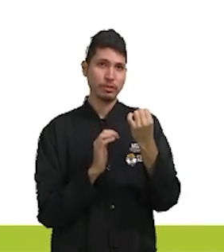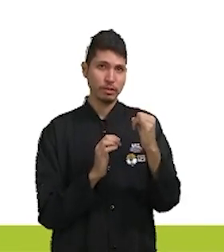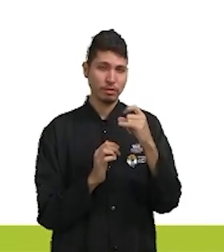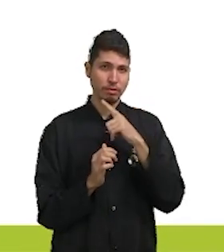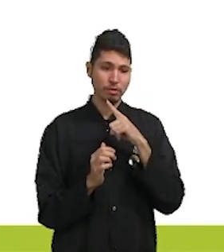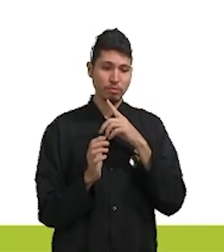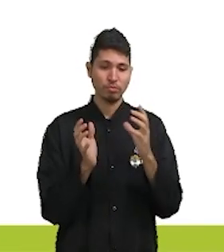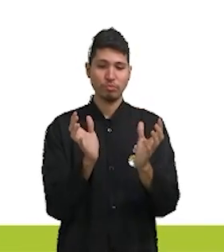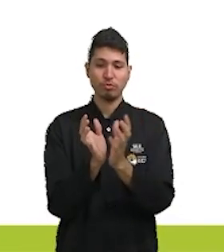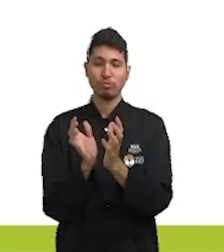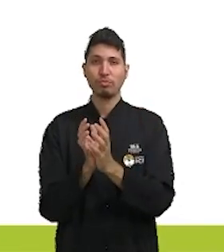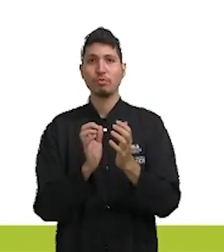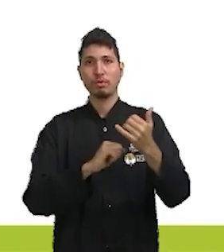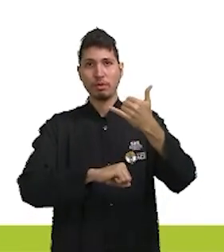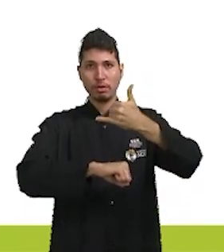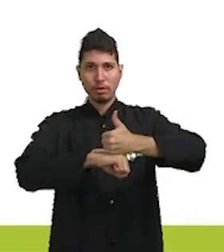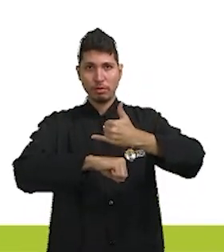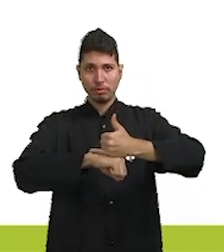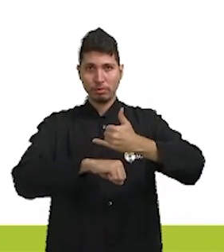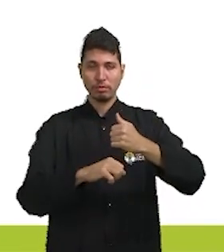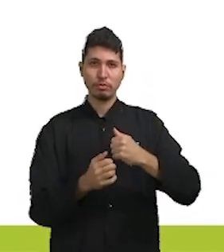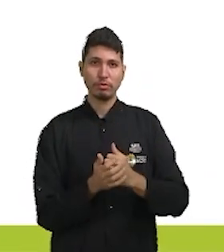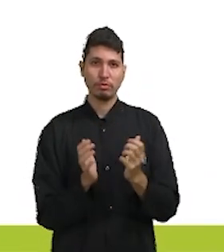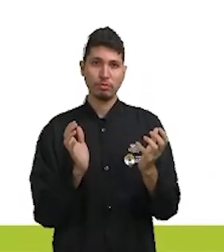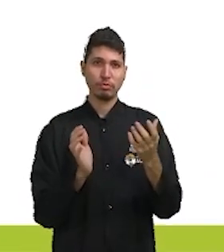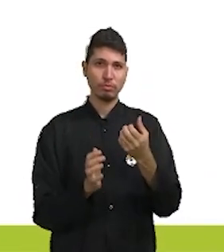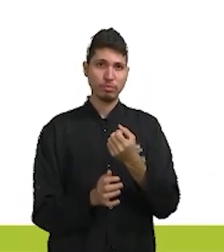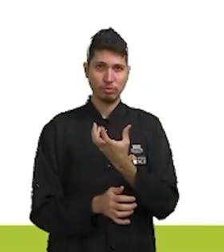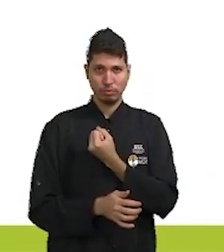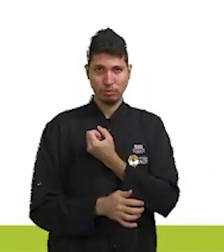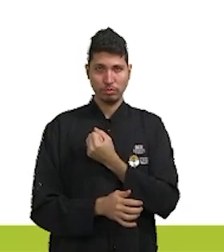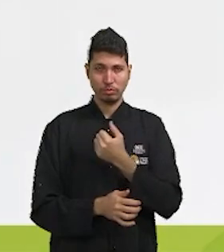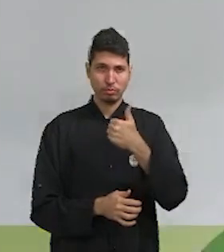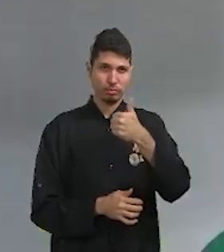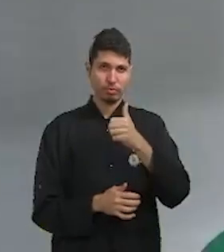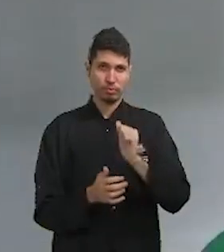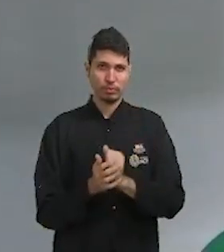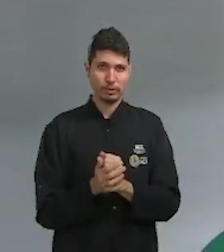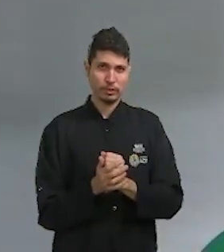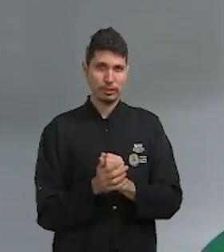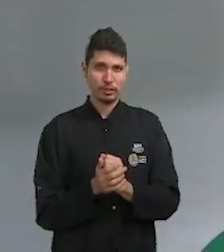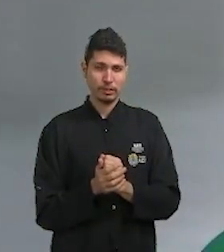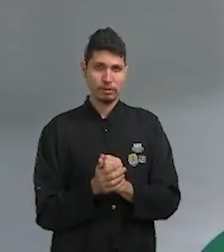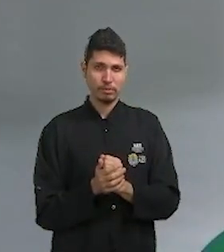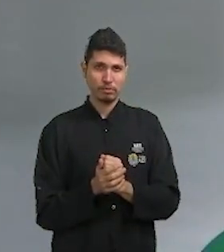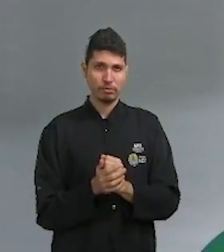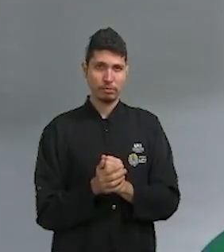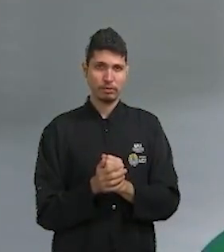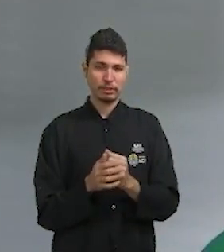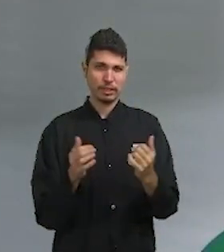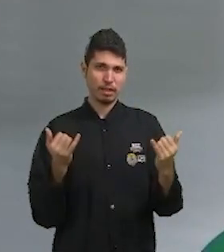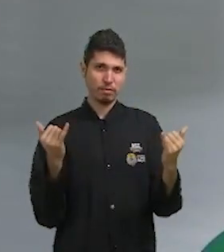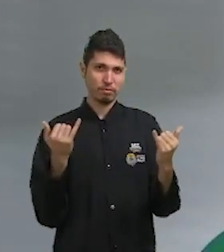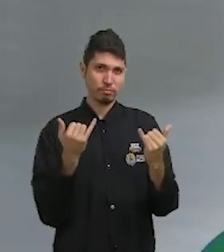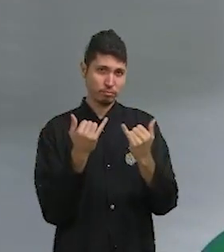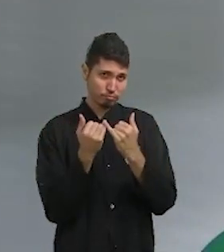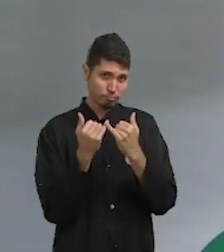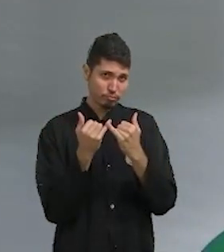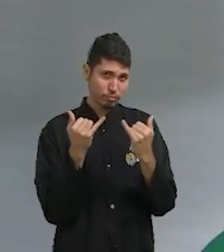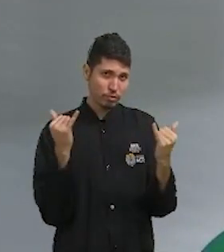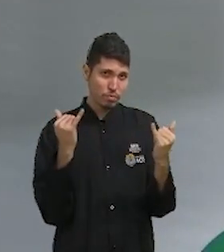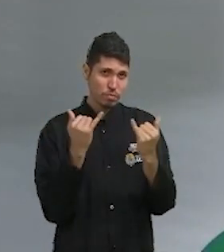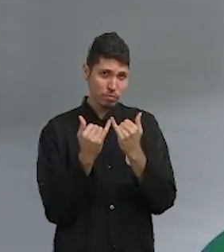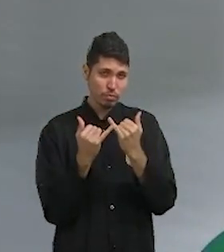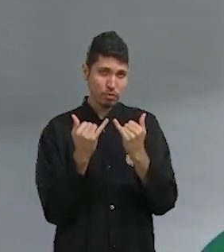metais, lá do grupo número 1, lá na parte de ligações iônicas, eu tratei isso muito